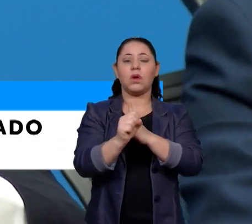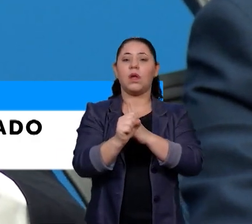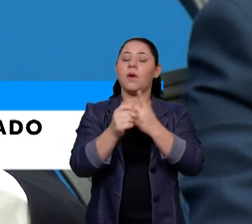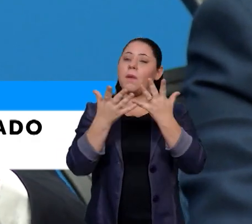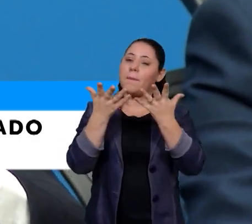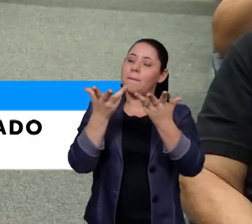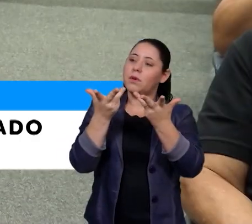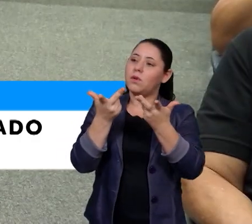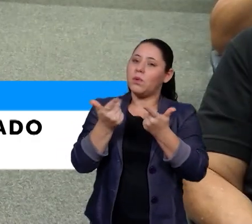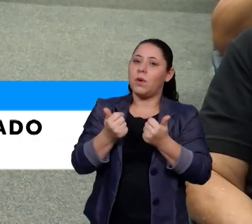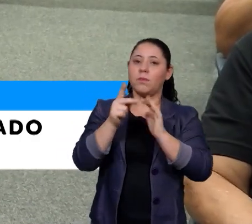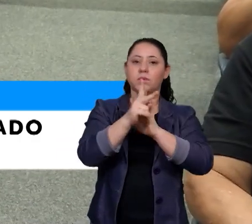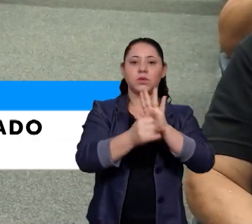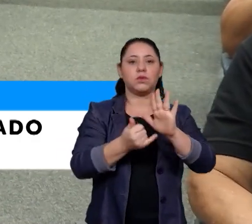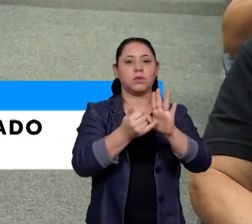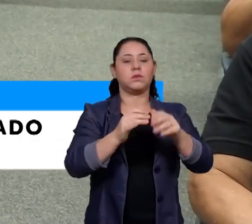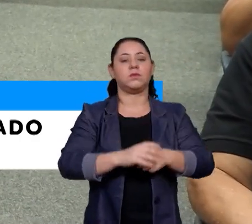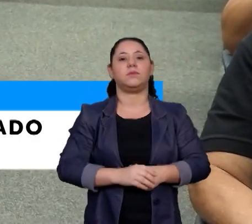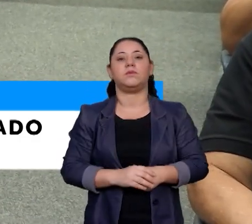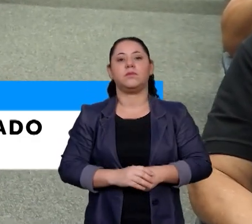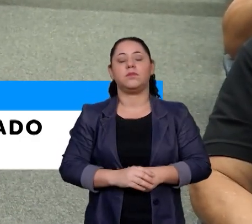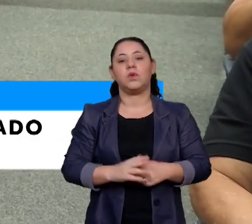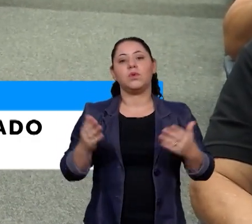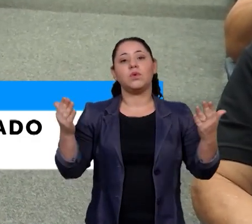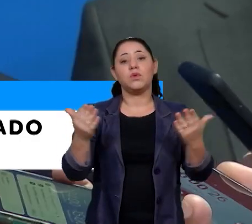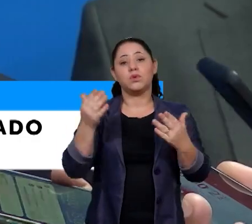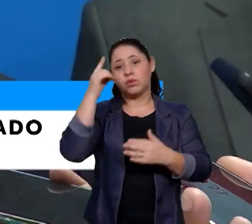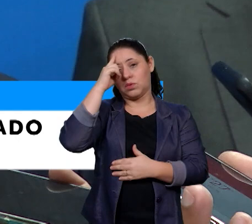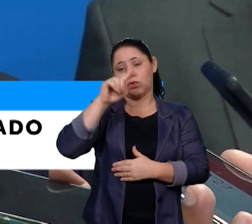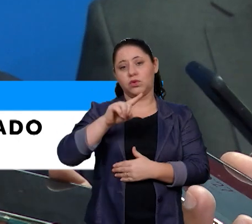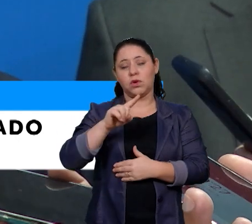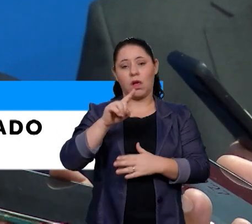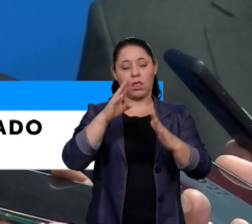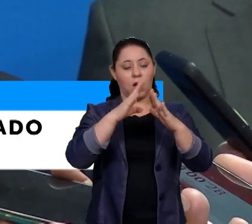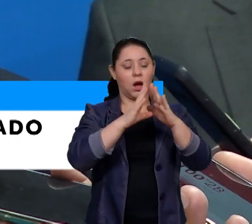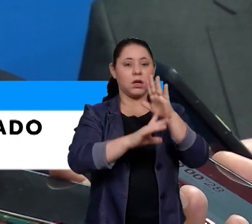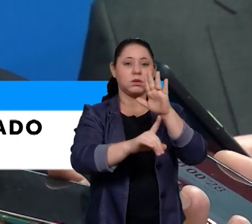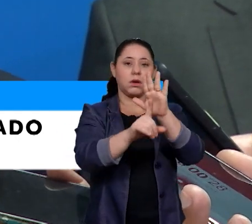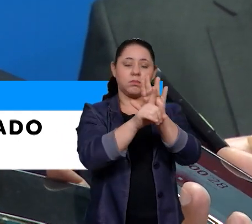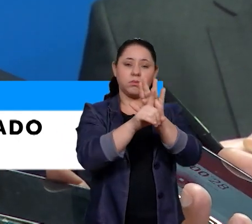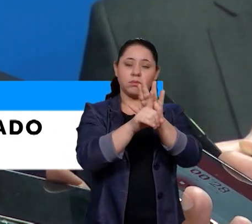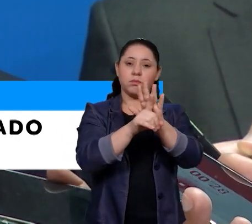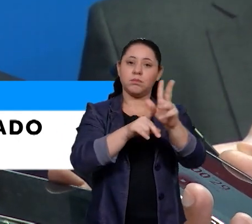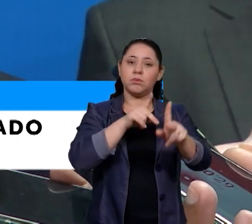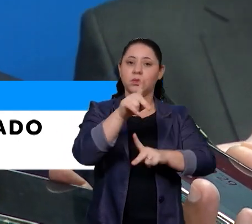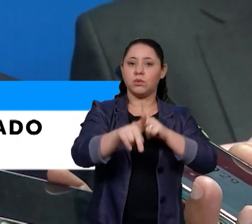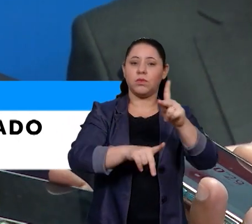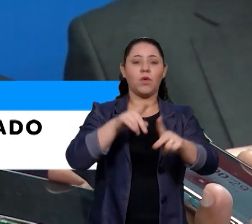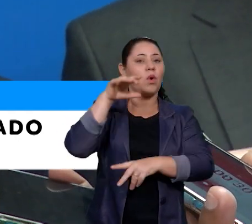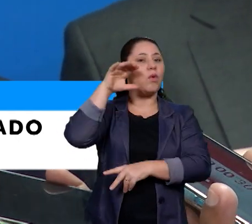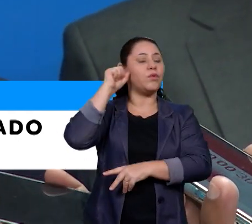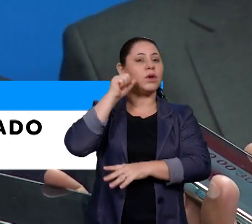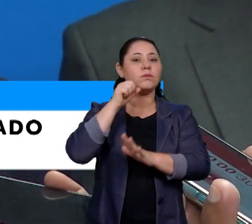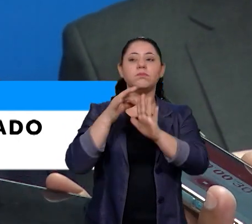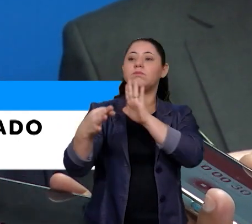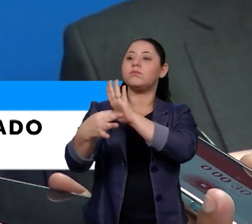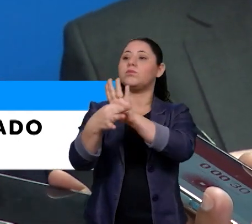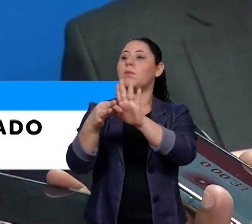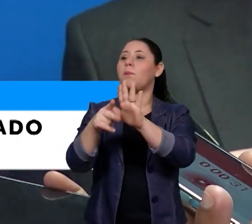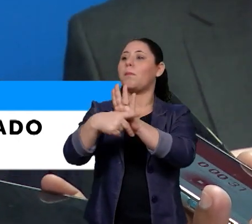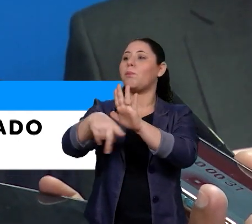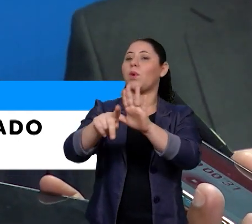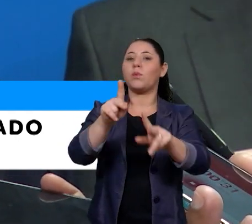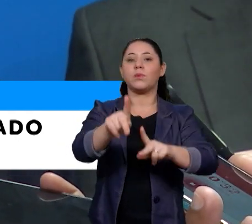da sociedade para o aperfeiçoamento do projeto. Que hoje é o dia da gente, na Casa do Povo, a Assembleia Legislativa do Estado, poder